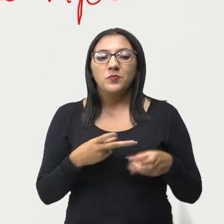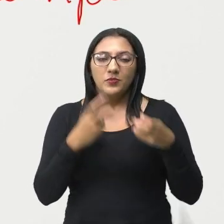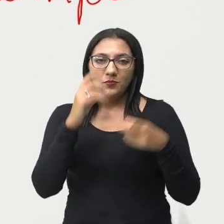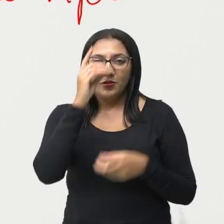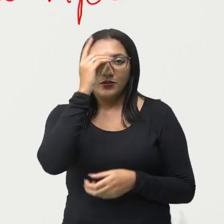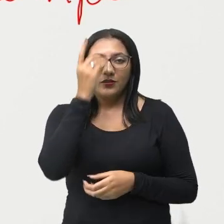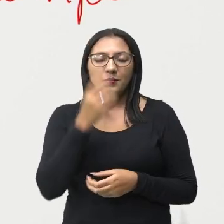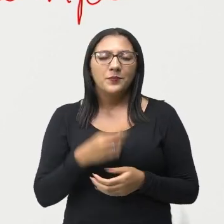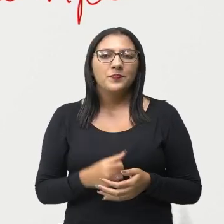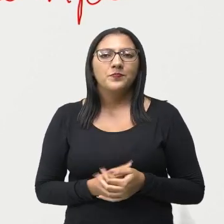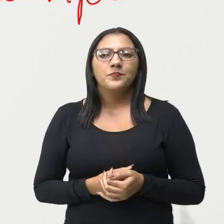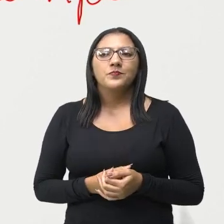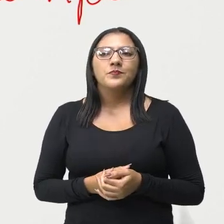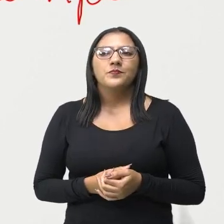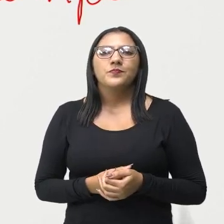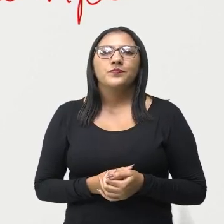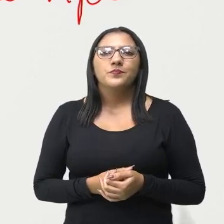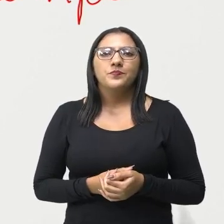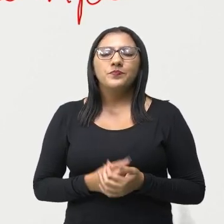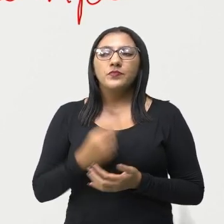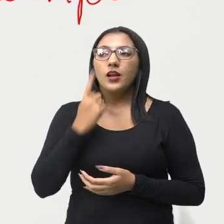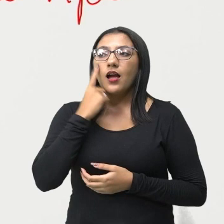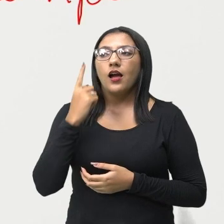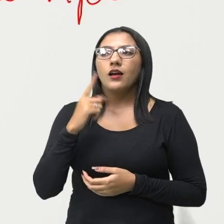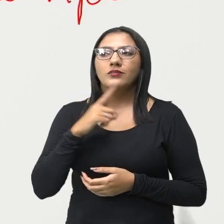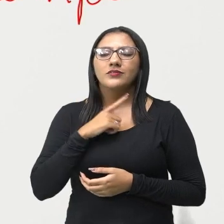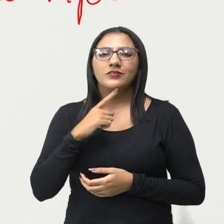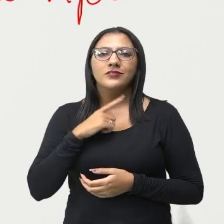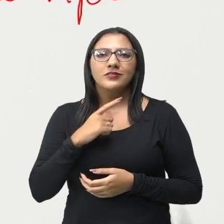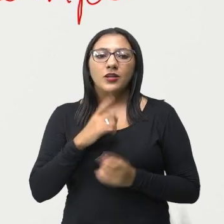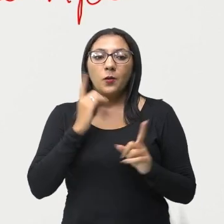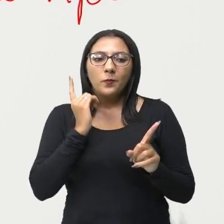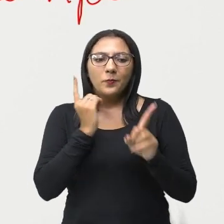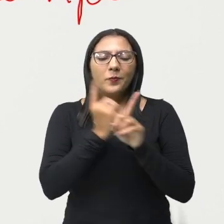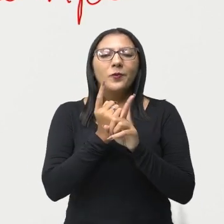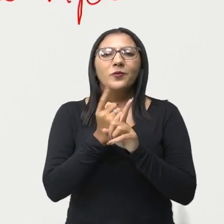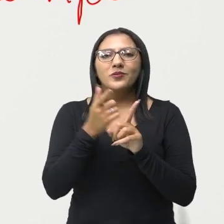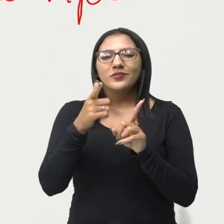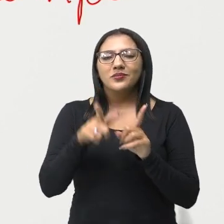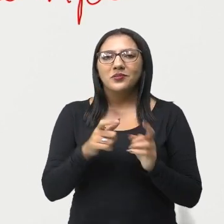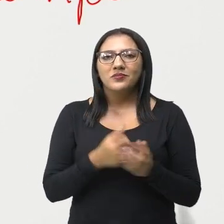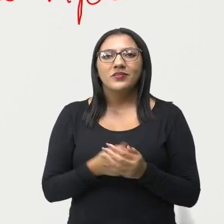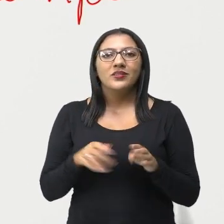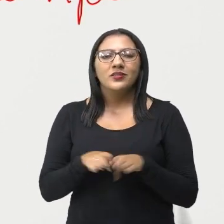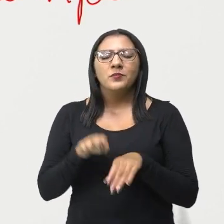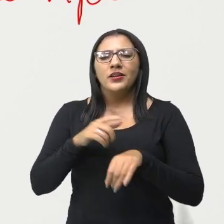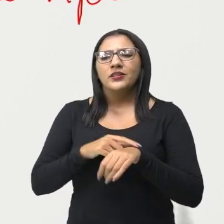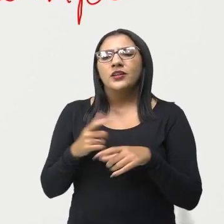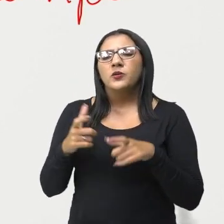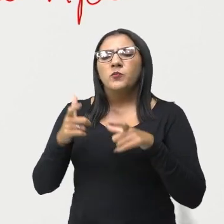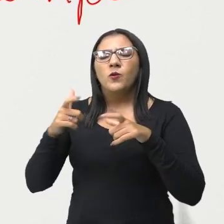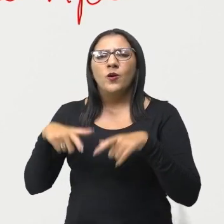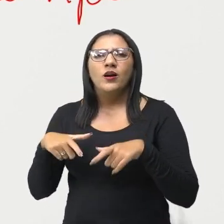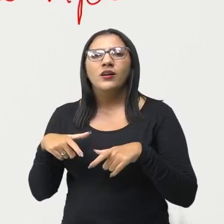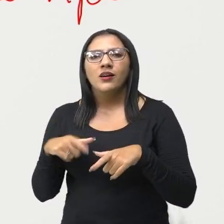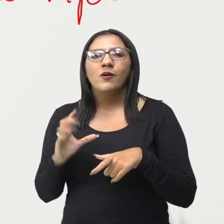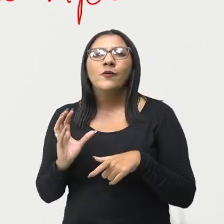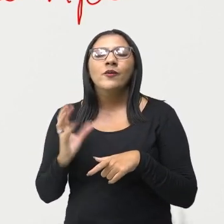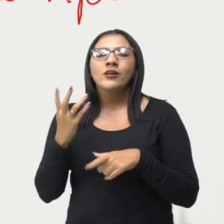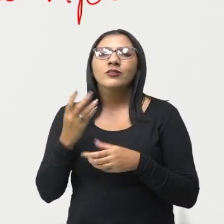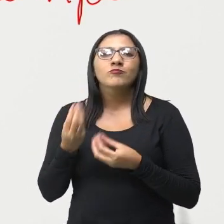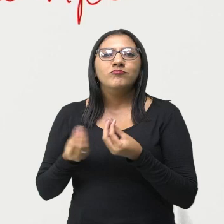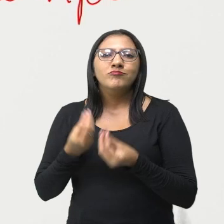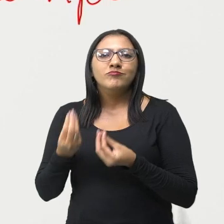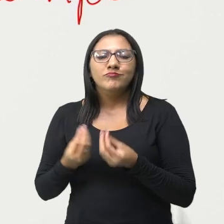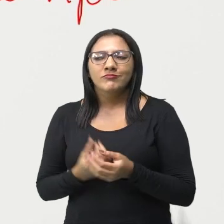gente. Aqui, temos a informação desse reencontro e as ideias de tempo e lugar e o local também que foram